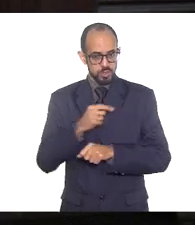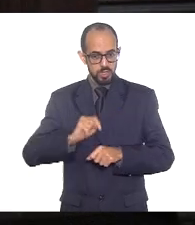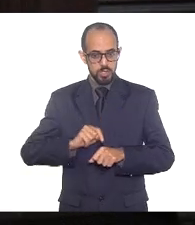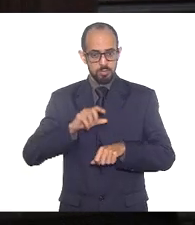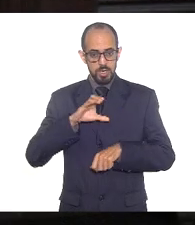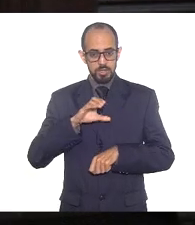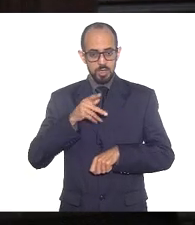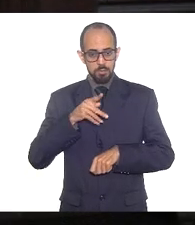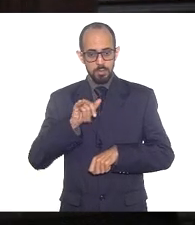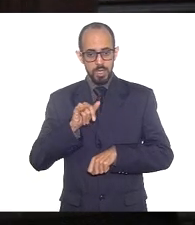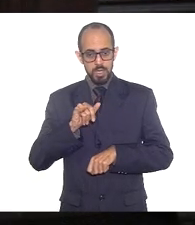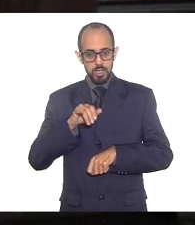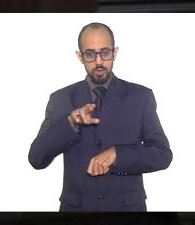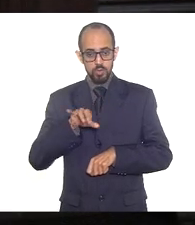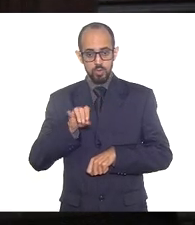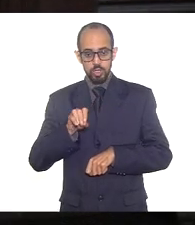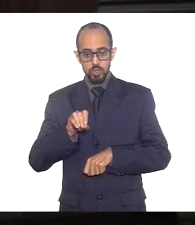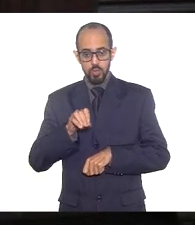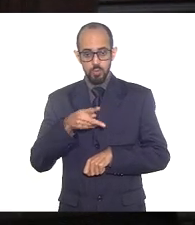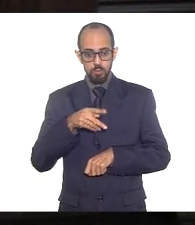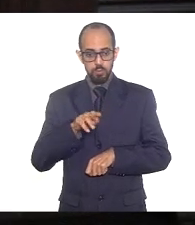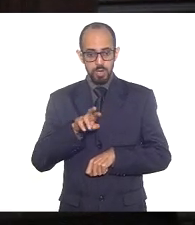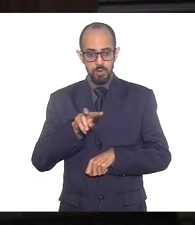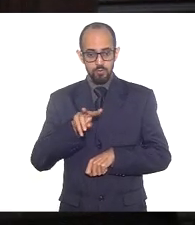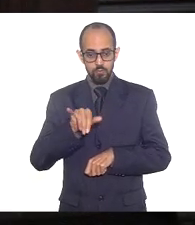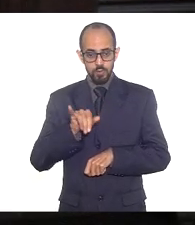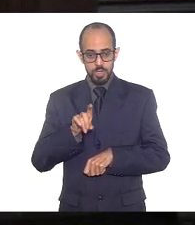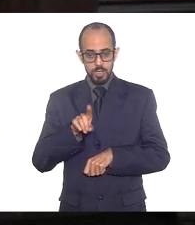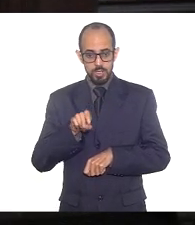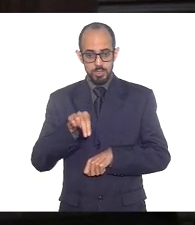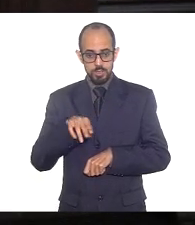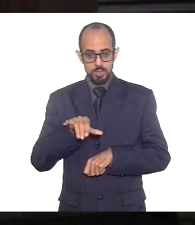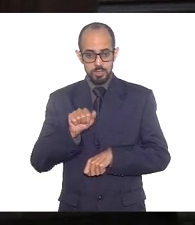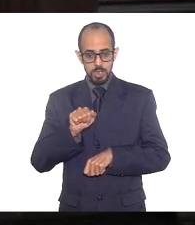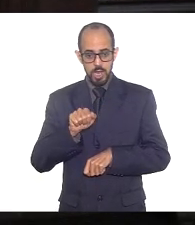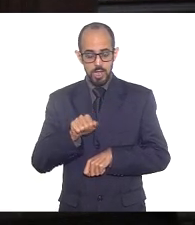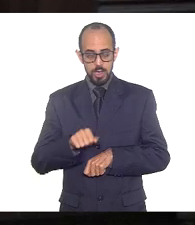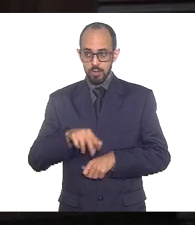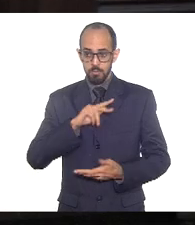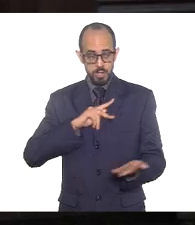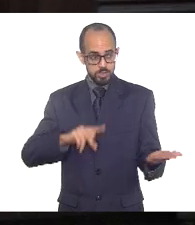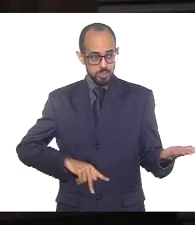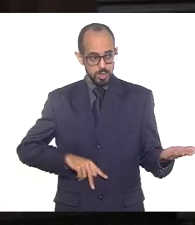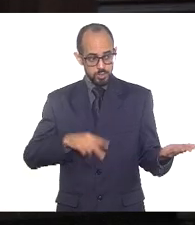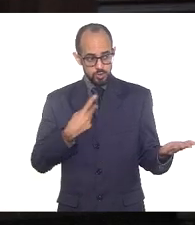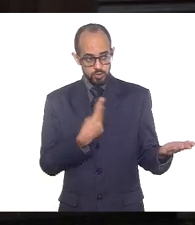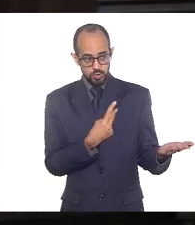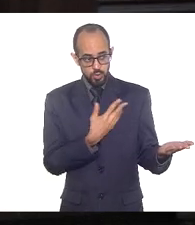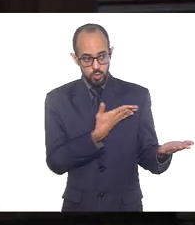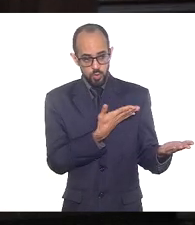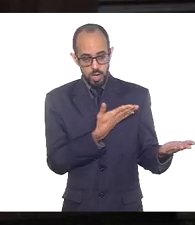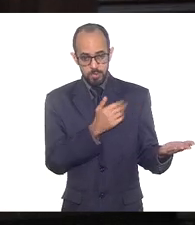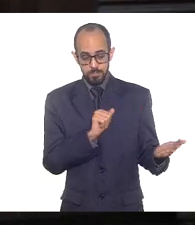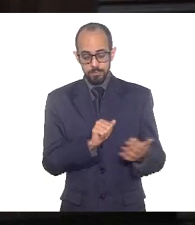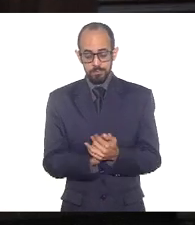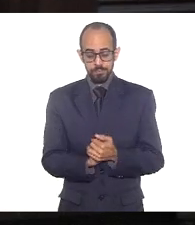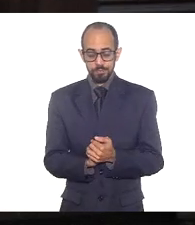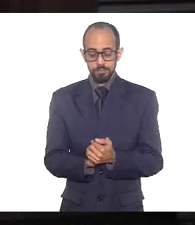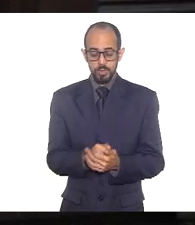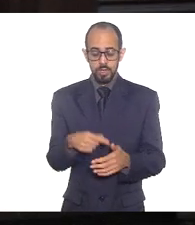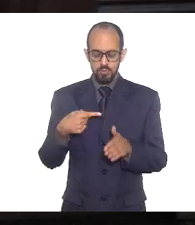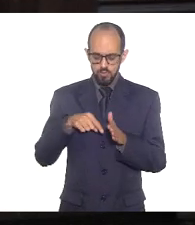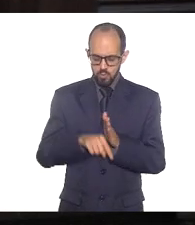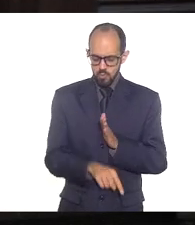pela CPI do Rio previdência presidida por vossa excelência que foi a fundo foi a fundo